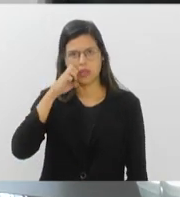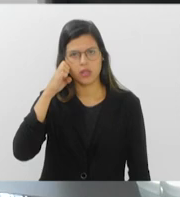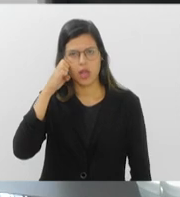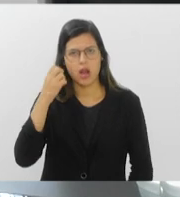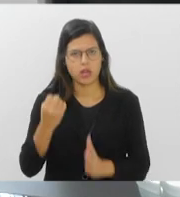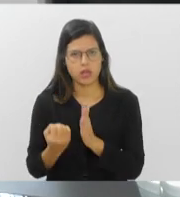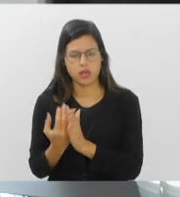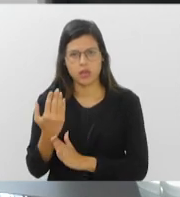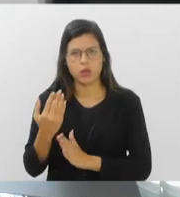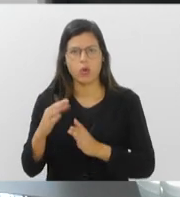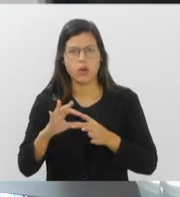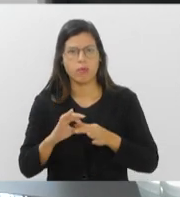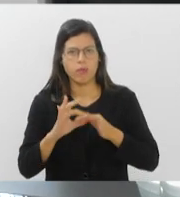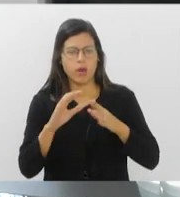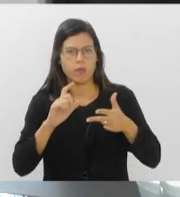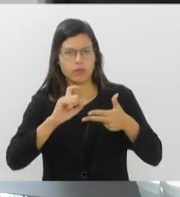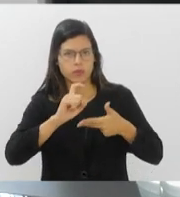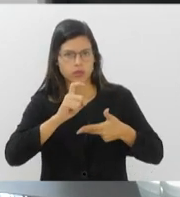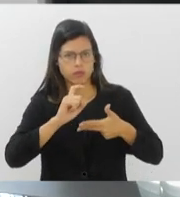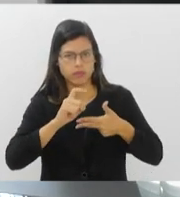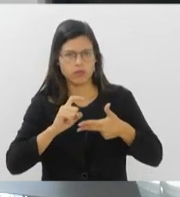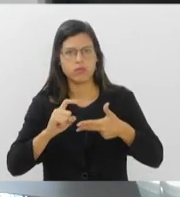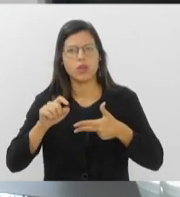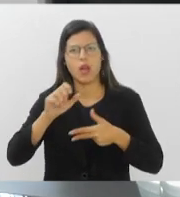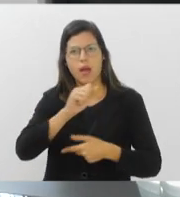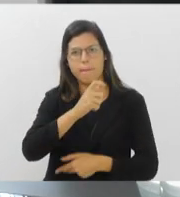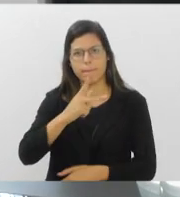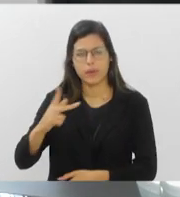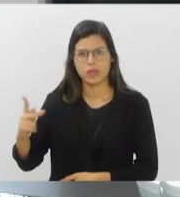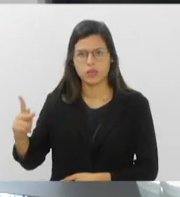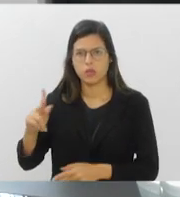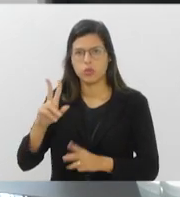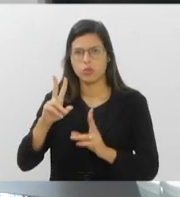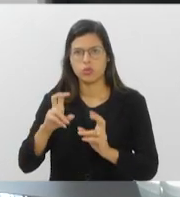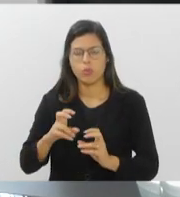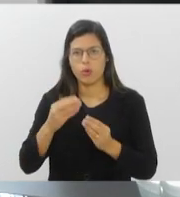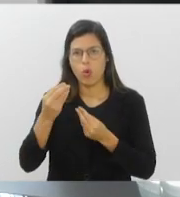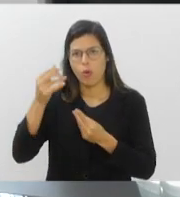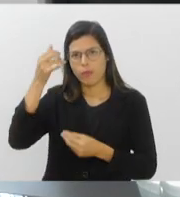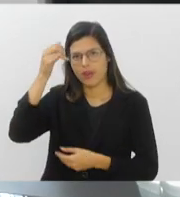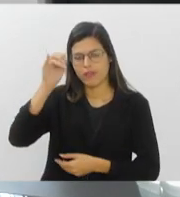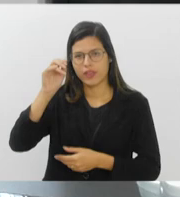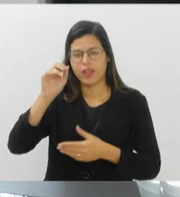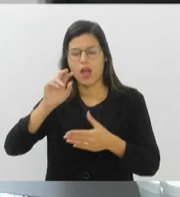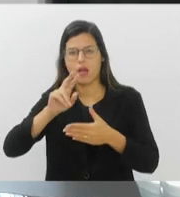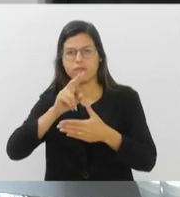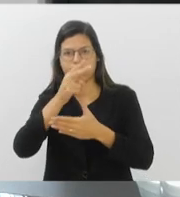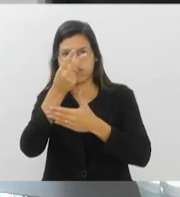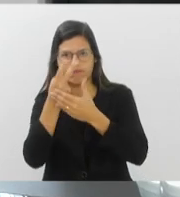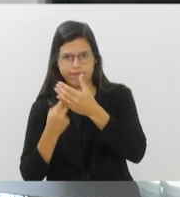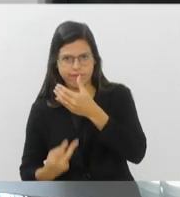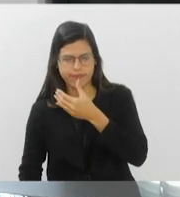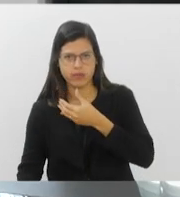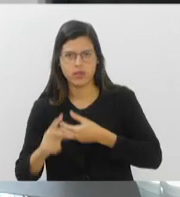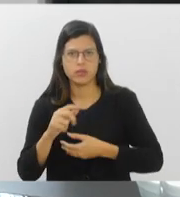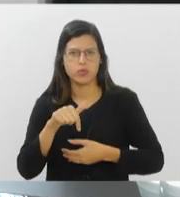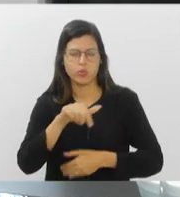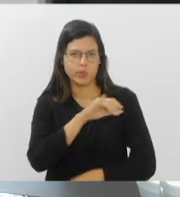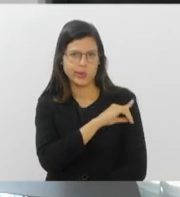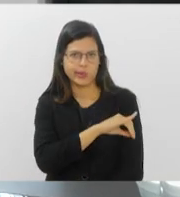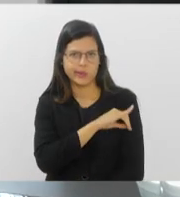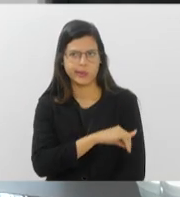autoriza o Poder Executivo a desenvolver software voltado à prevenção de afogamentos no estado do Rio de Janeiro. Parecer do deputado